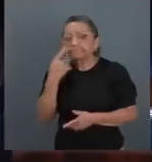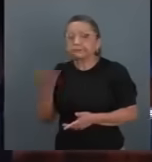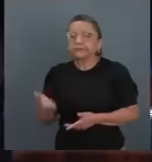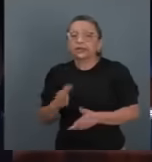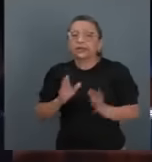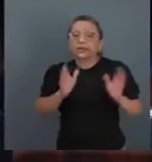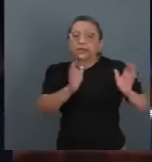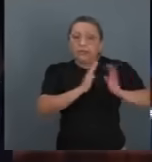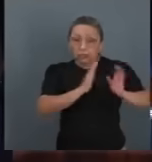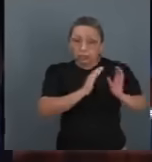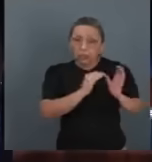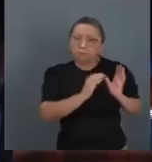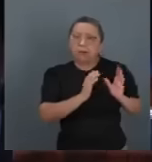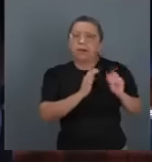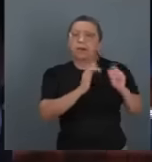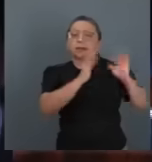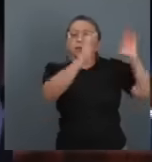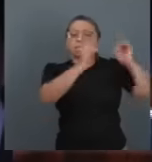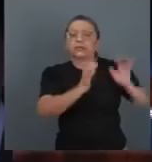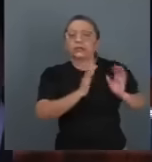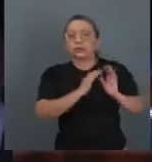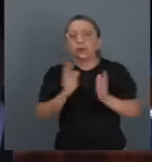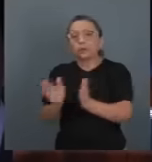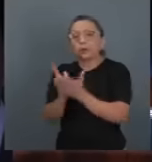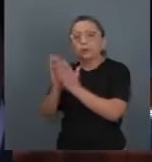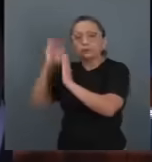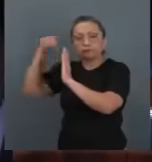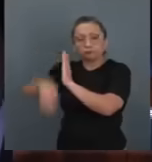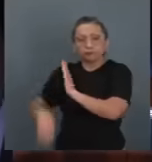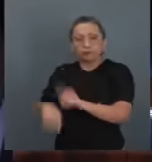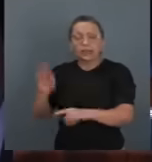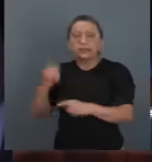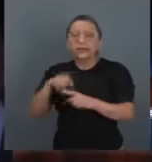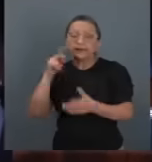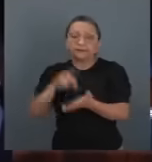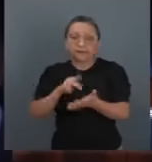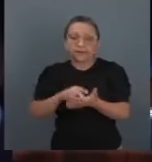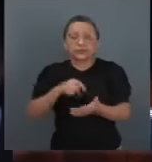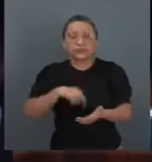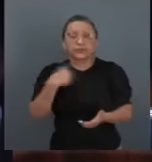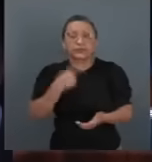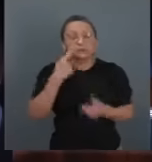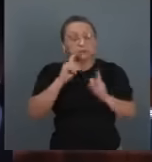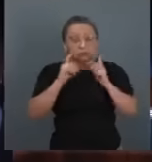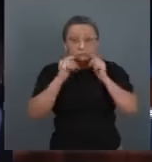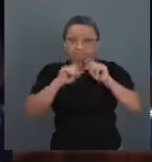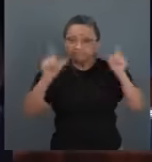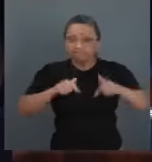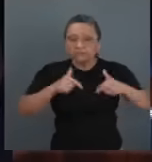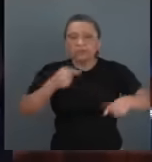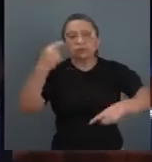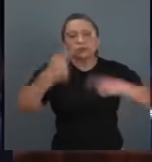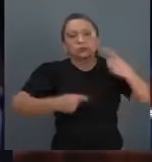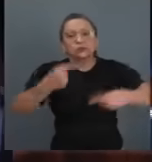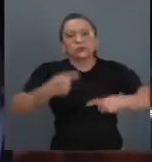rico cada vez mais rico e pobre cada vez mais pobre. Essa é a verdade que precisamos encarar e